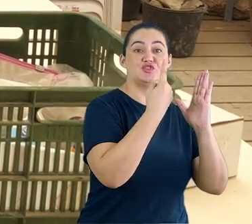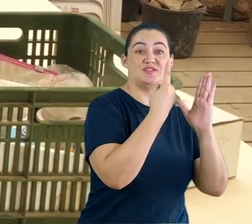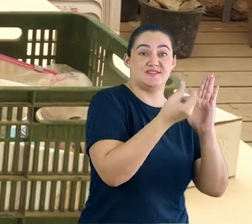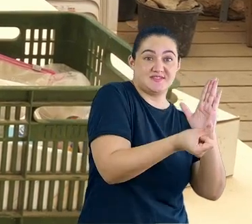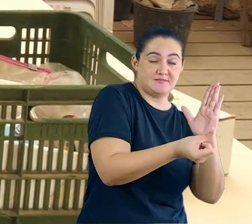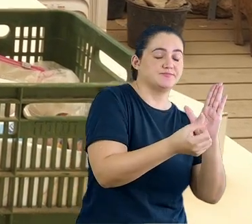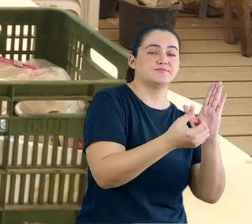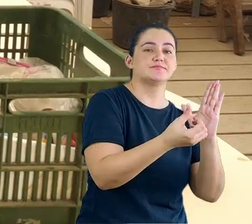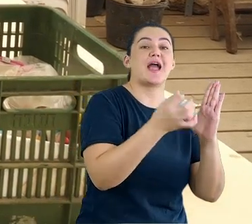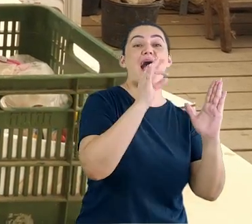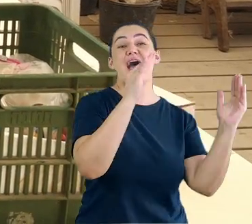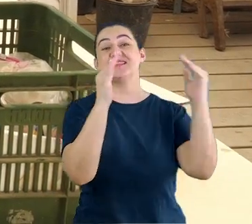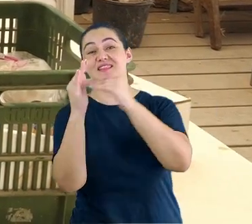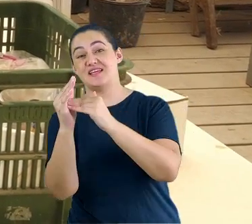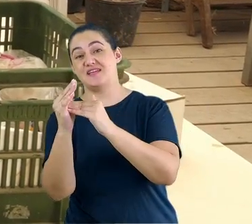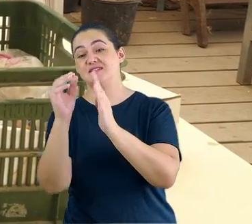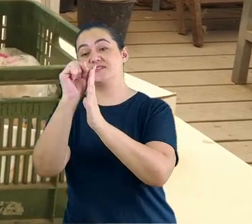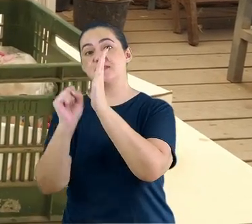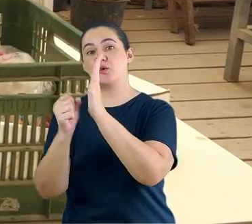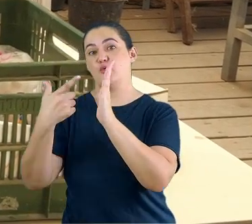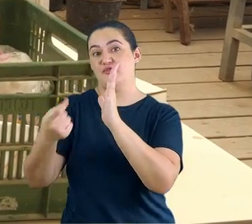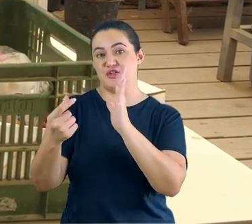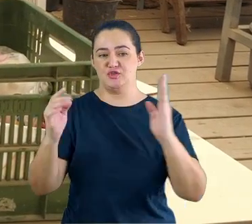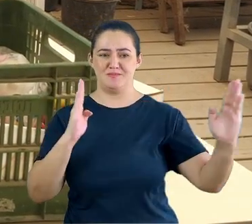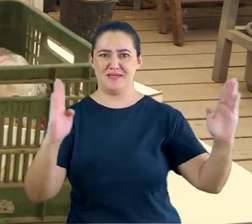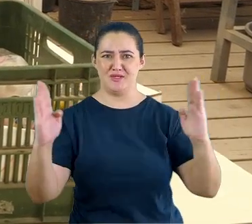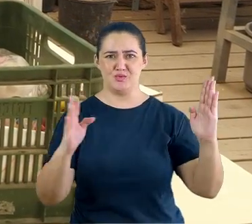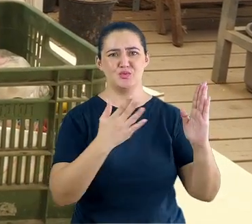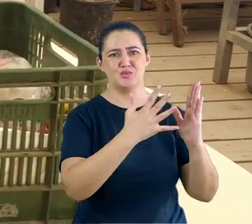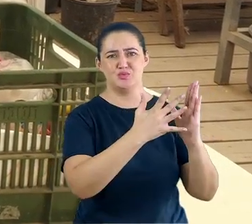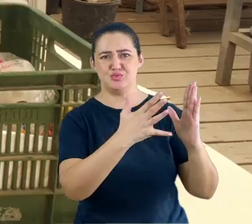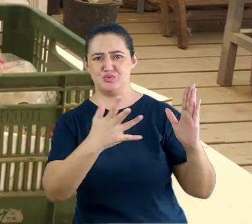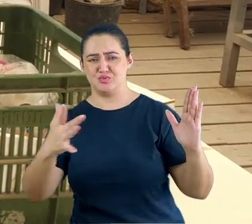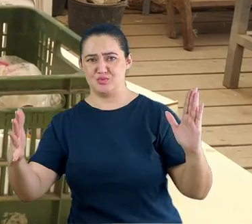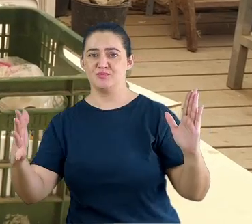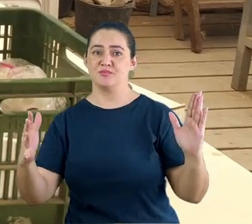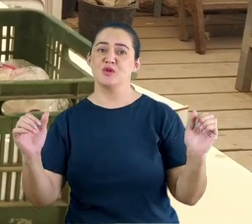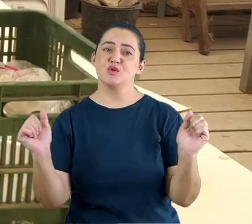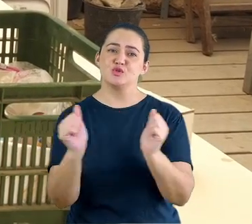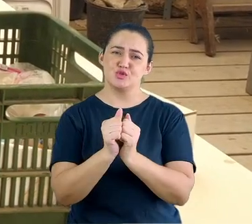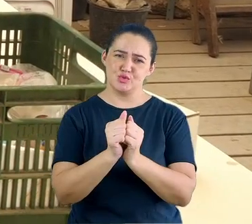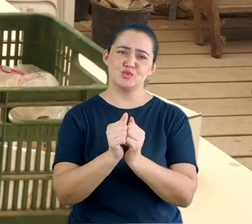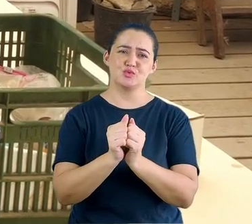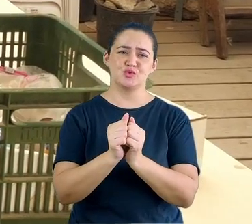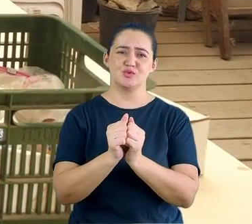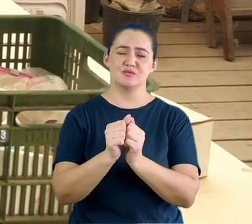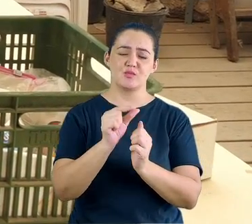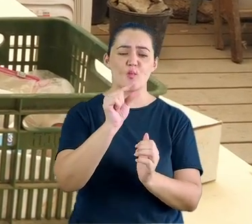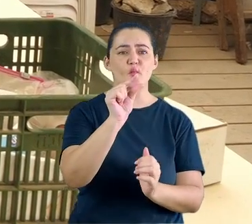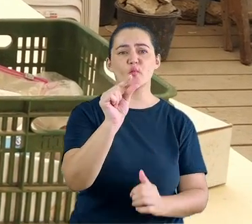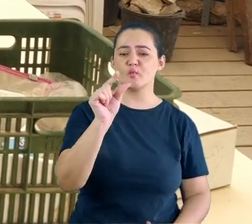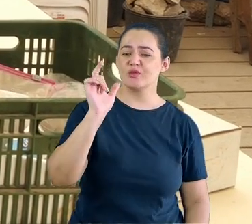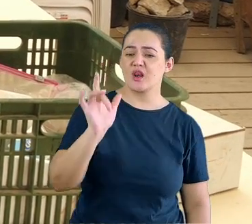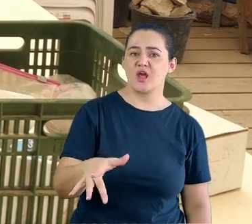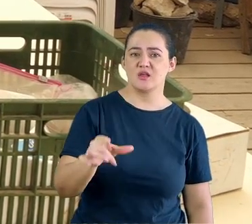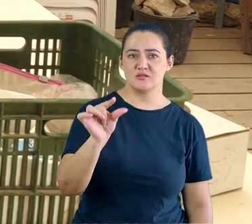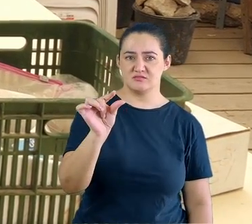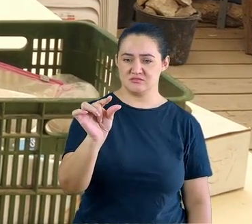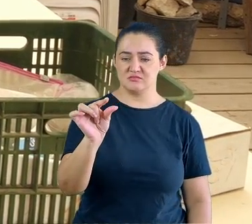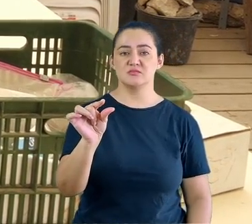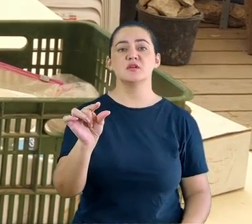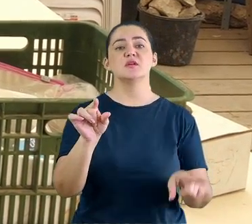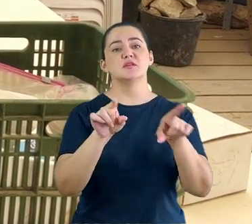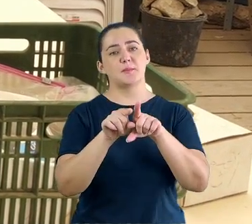XX. Então, eu tenho, portanto, juntos, na mesma quantidade, no mesmo pacote de detritos, um